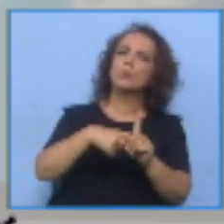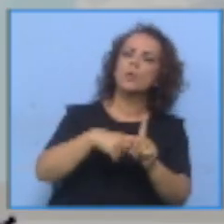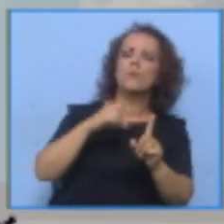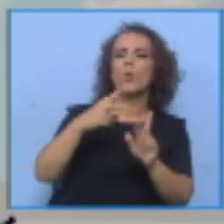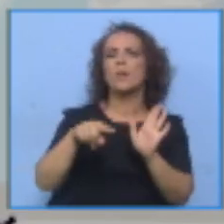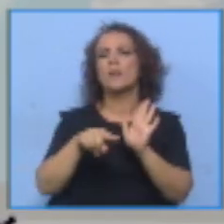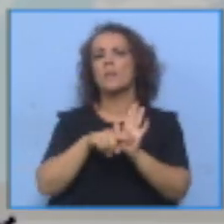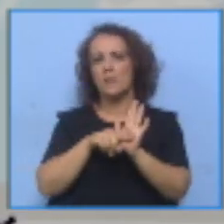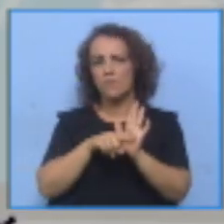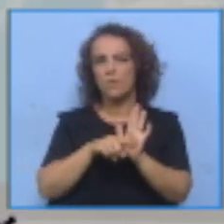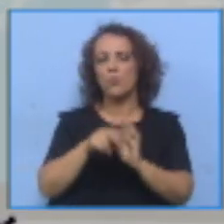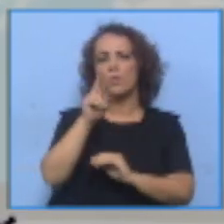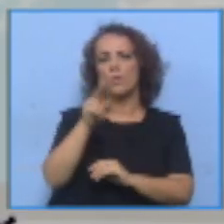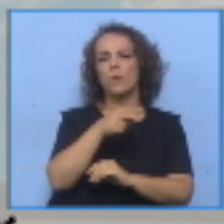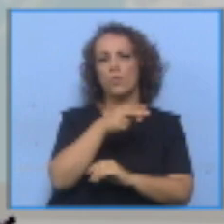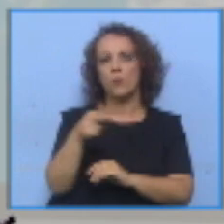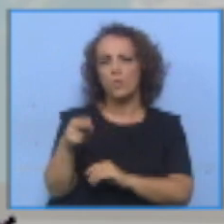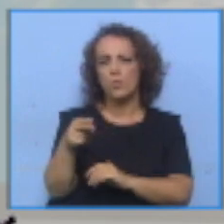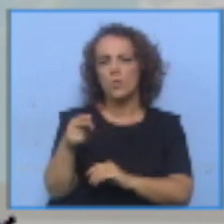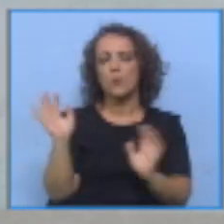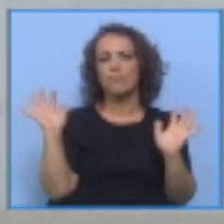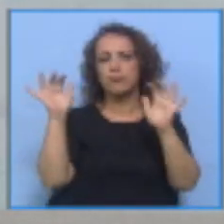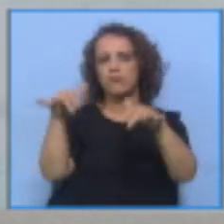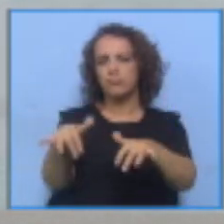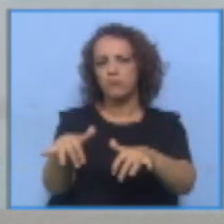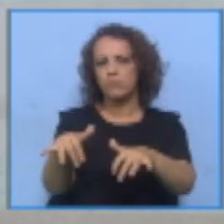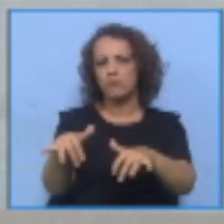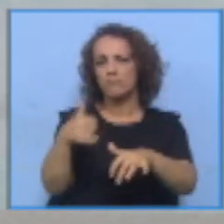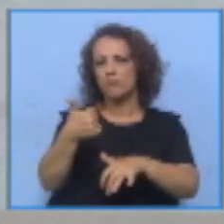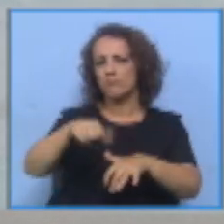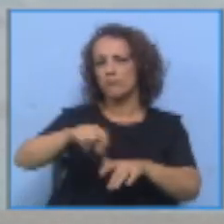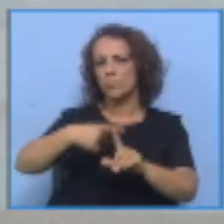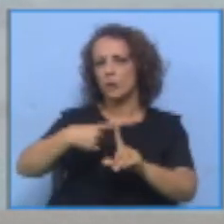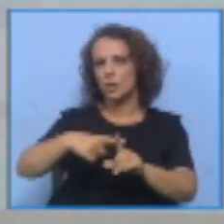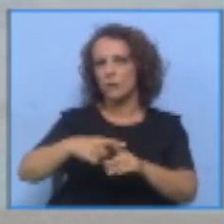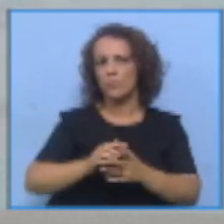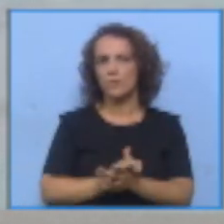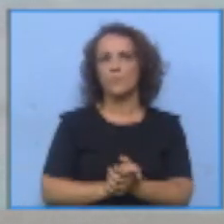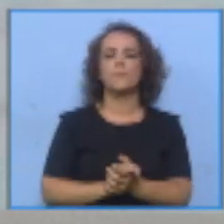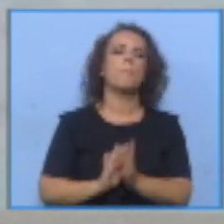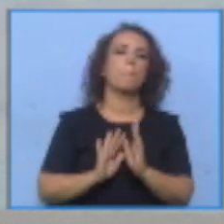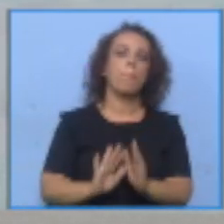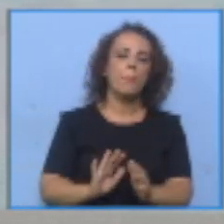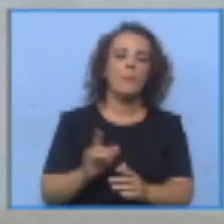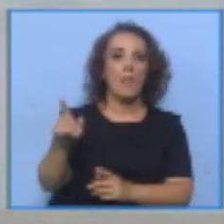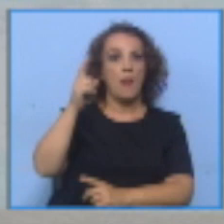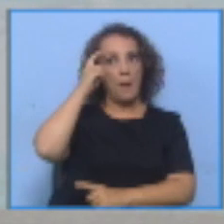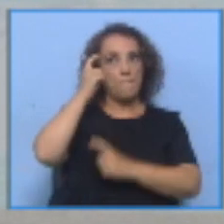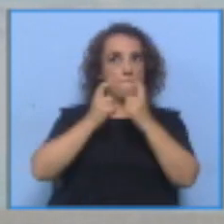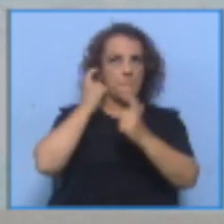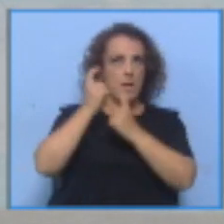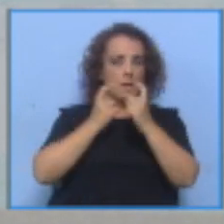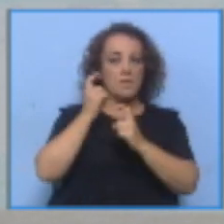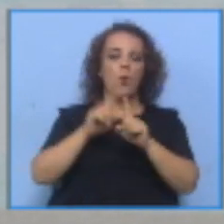decorrer no Vaticano? Eu penso que a convocação do sínodo para o Vaticano, a